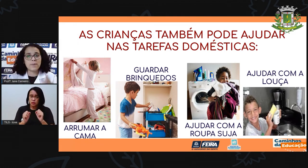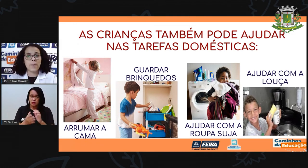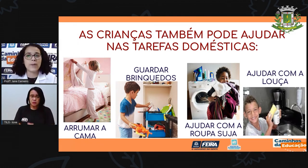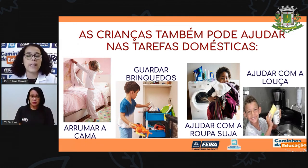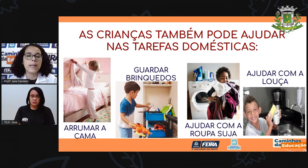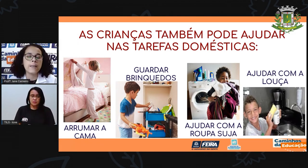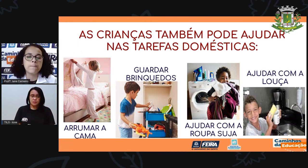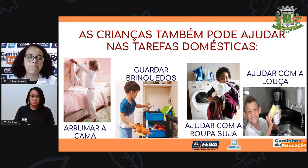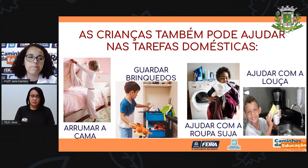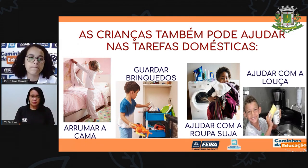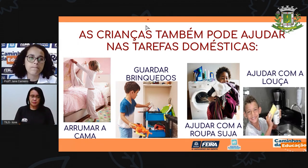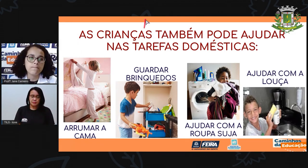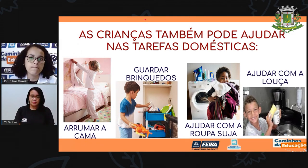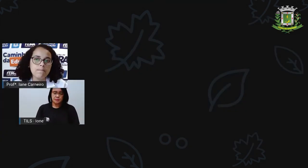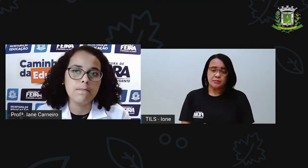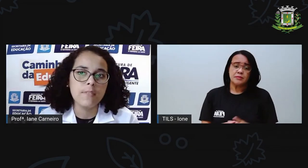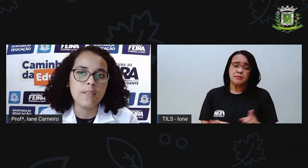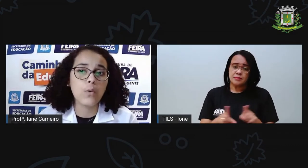vocês podem